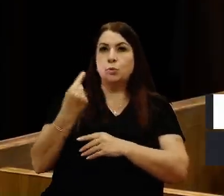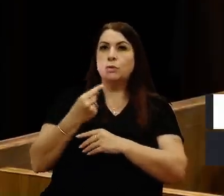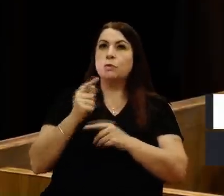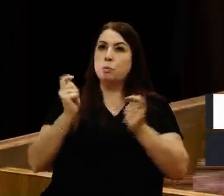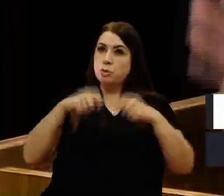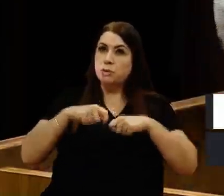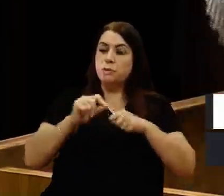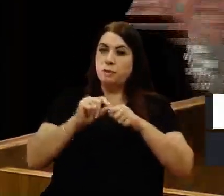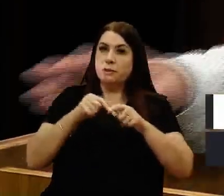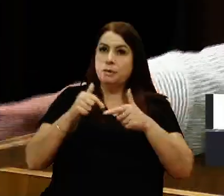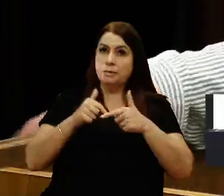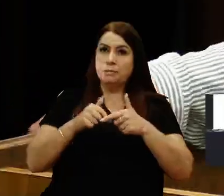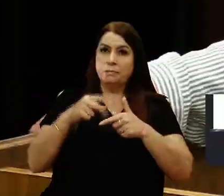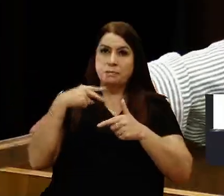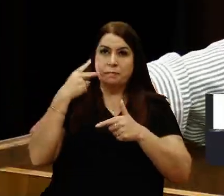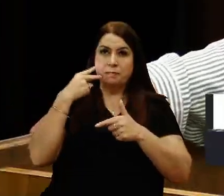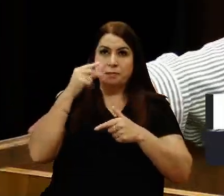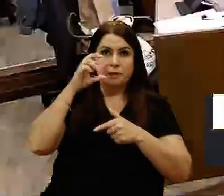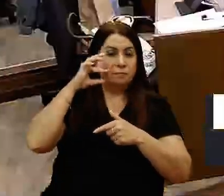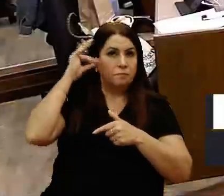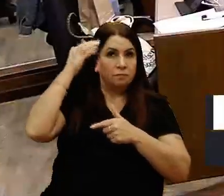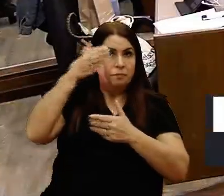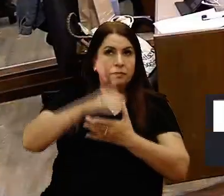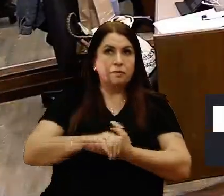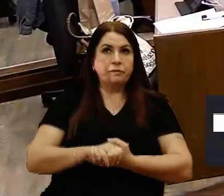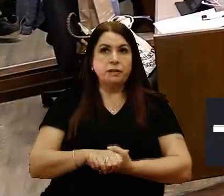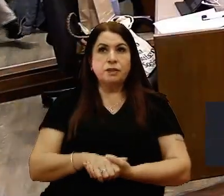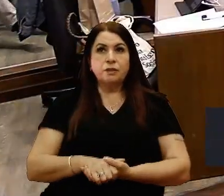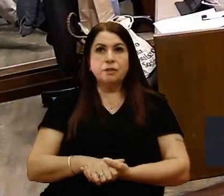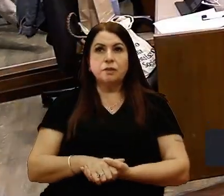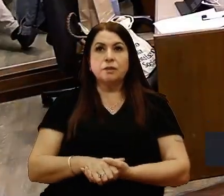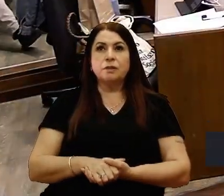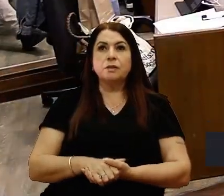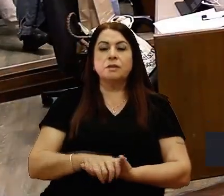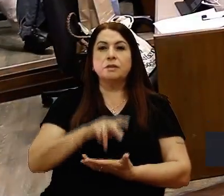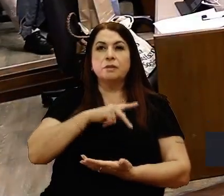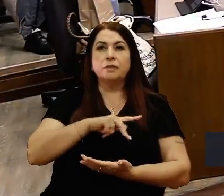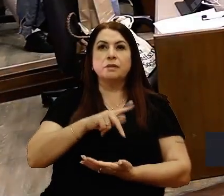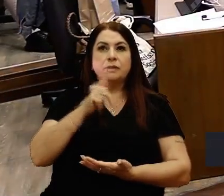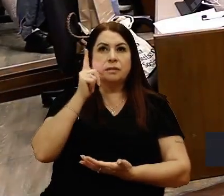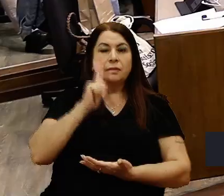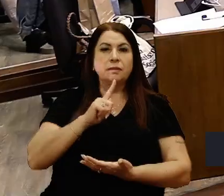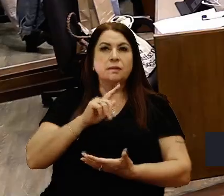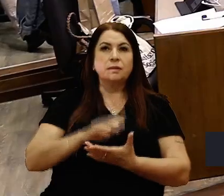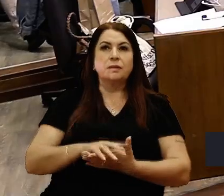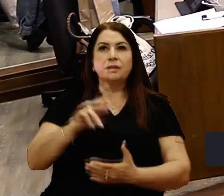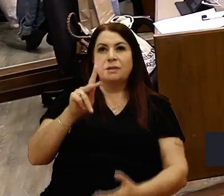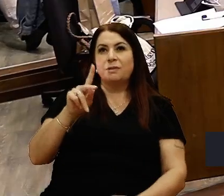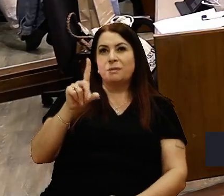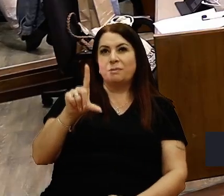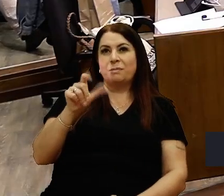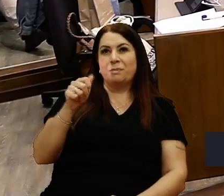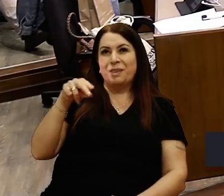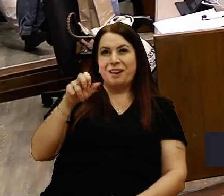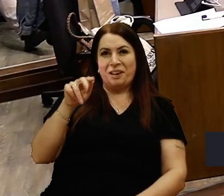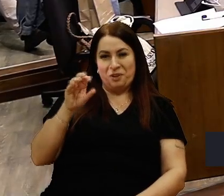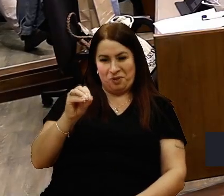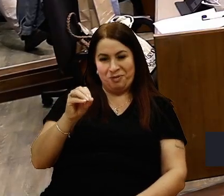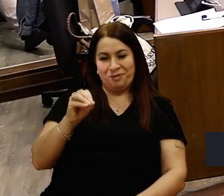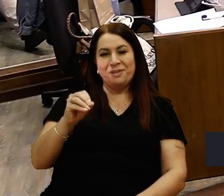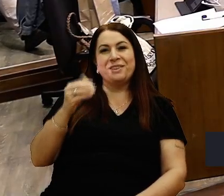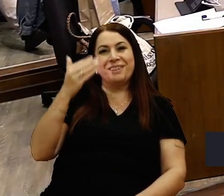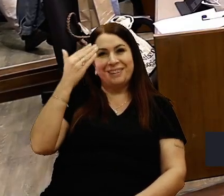possível a gente realizar esse trabalho. Vereador Aldonei Machado, com a palavra. Presidente Lucas, do Planalto, muito obrigado